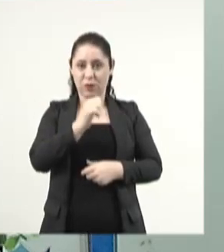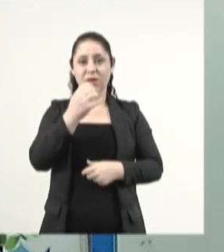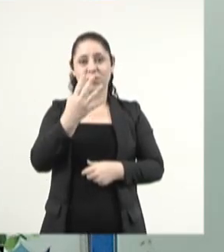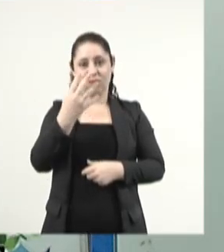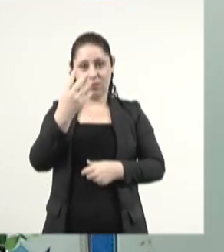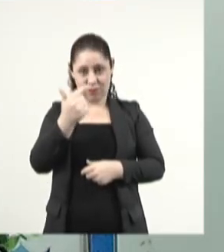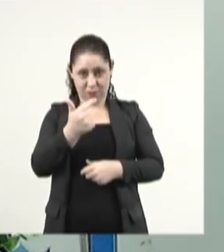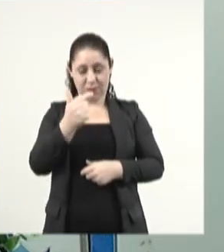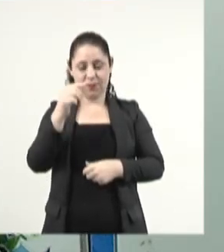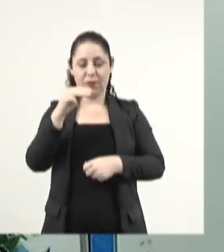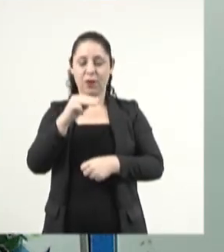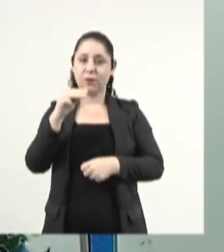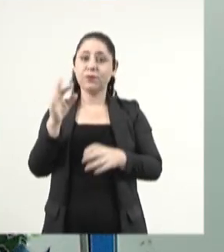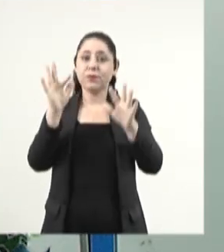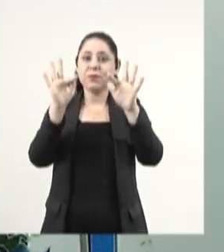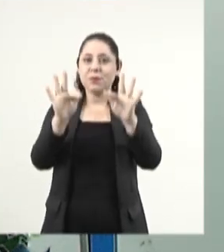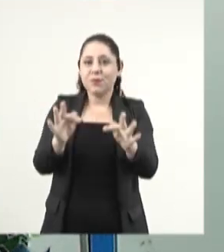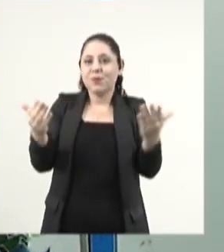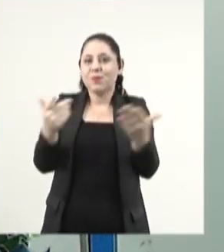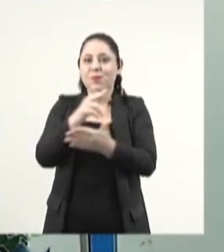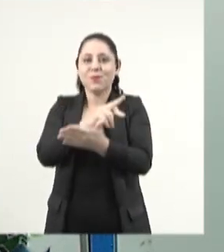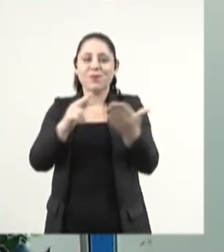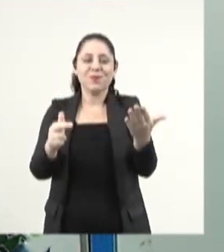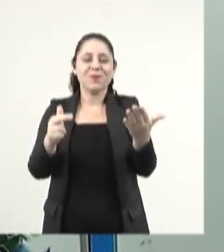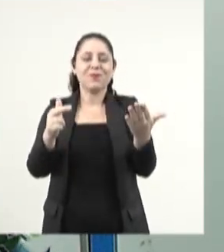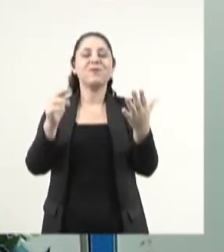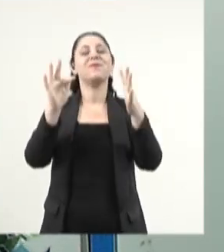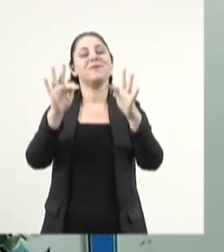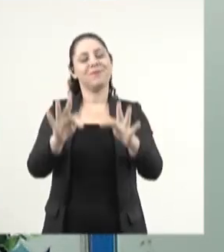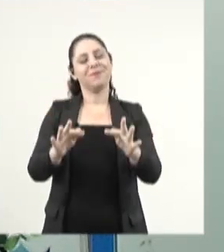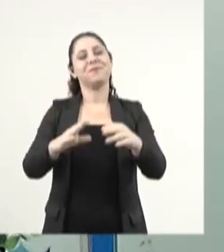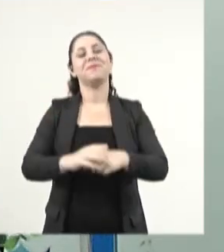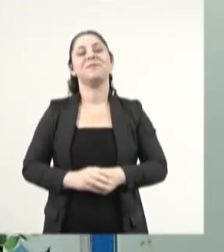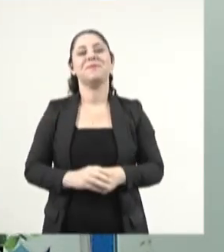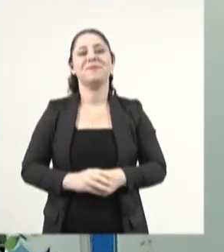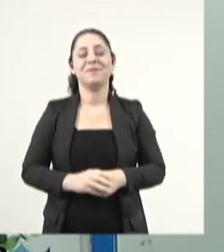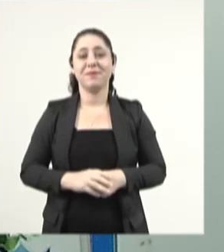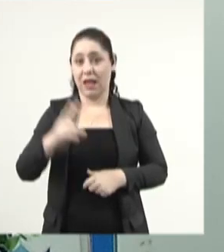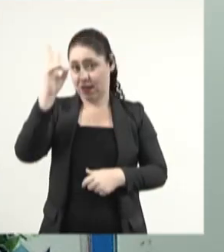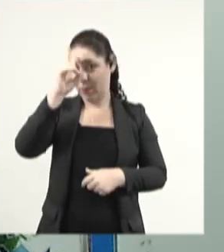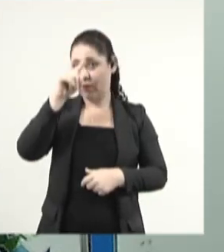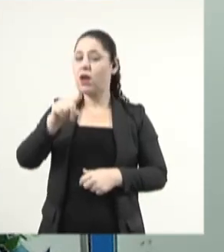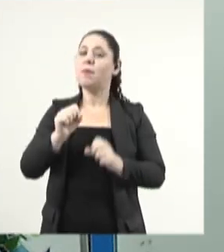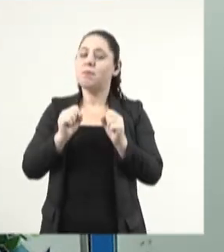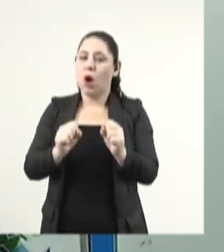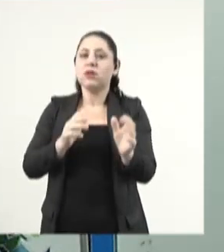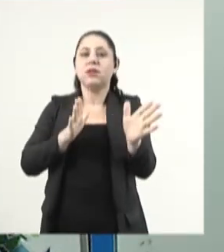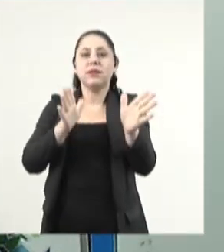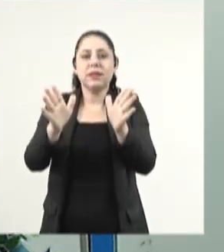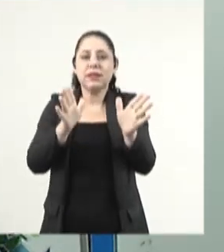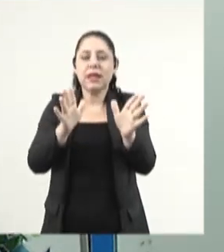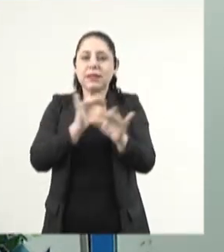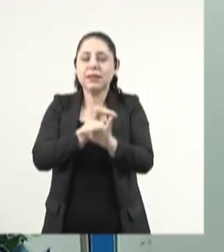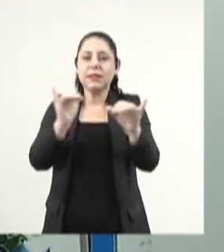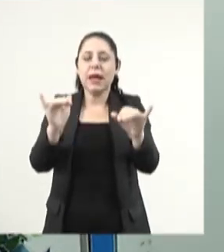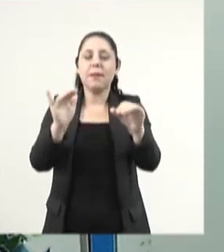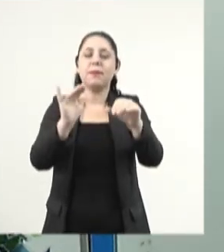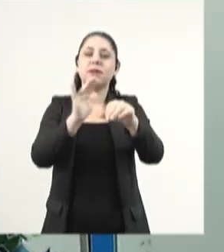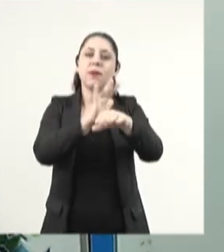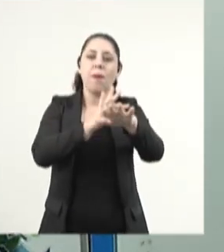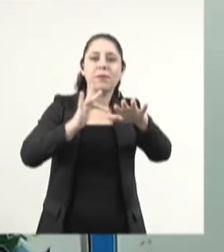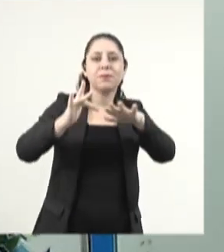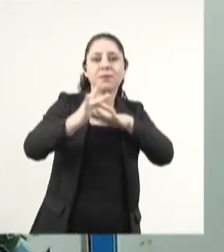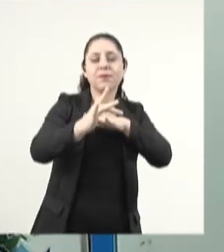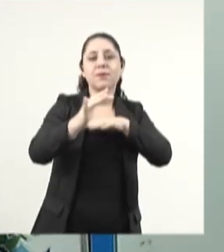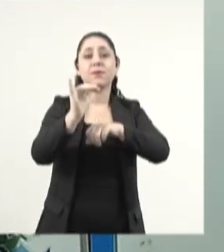e 42 minutos, a gente vai encerrando por aqui a edição de hoje do Redação Final. Lembrando que você pode acessar sempre as nossas mídias